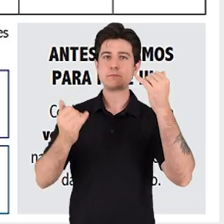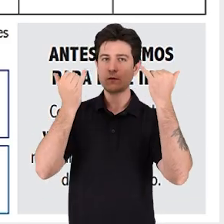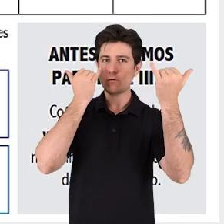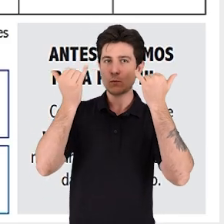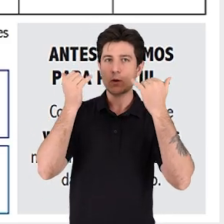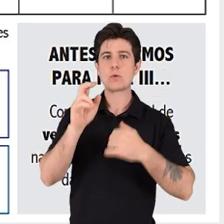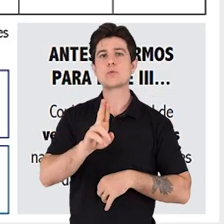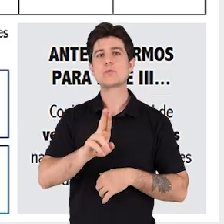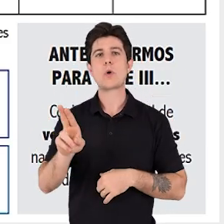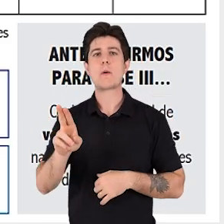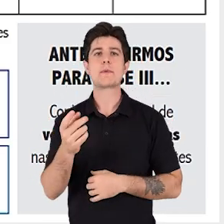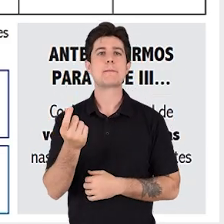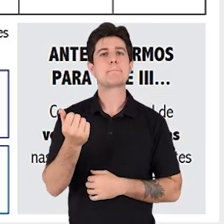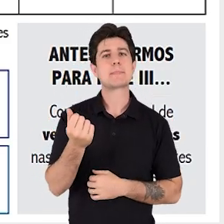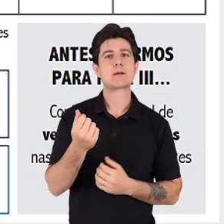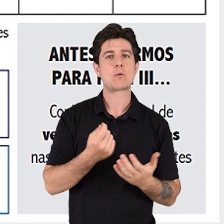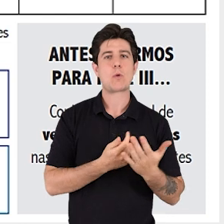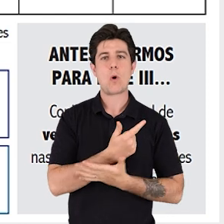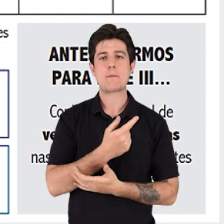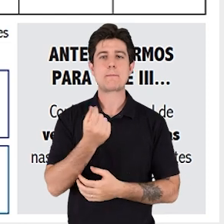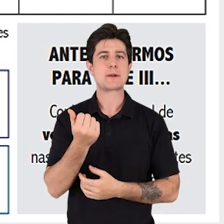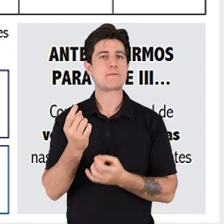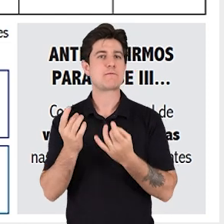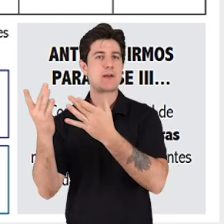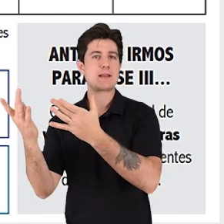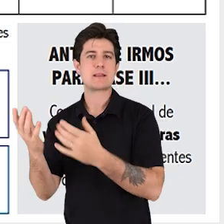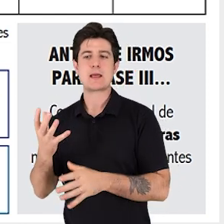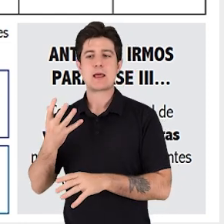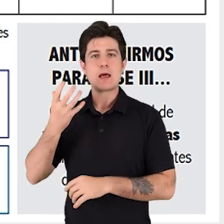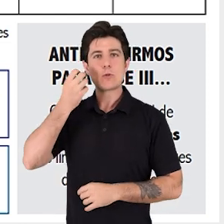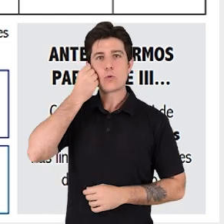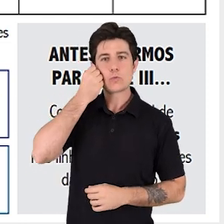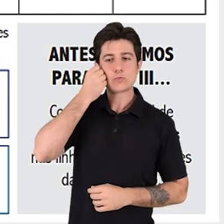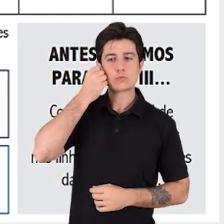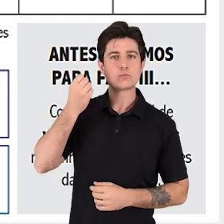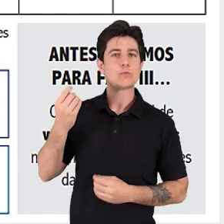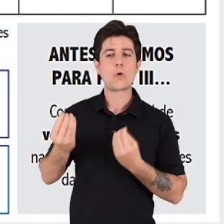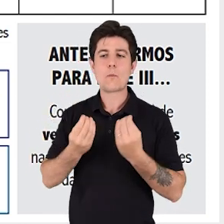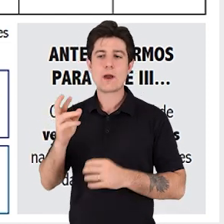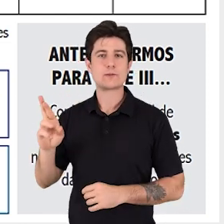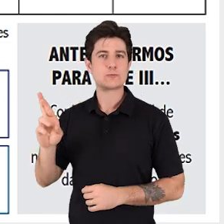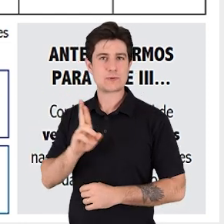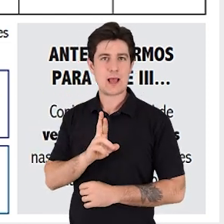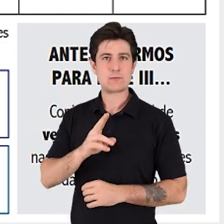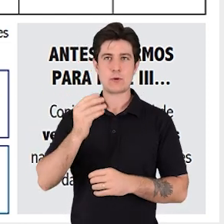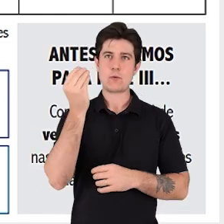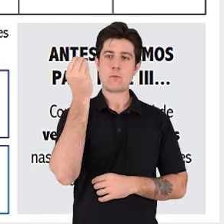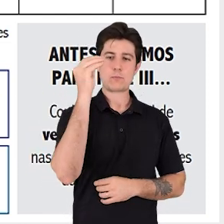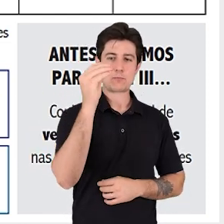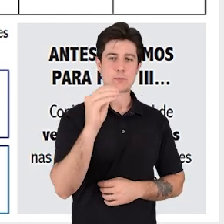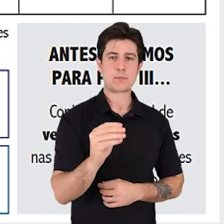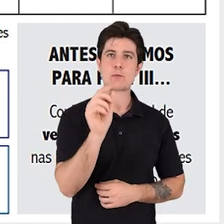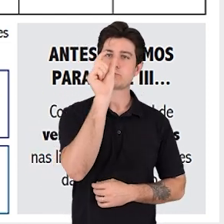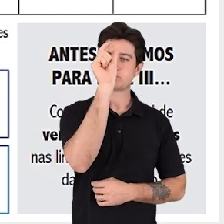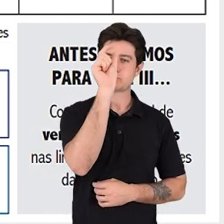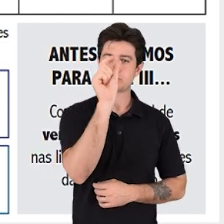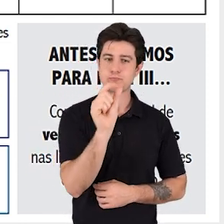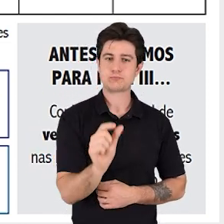a ele, como o nome, o preço de compra, o preço de venda e o resultado da operação, deverão ser anotados na mesma